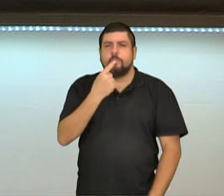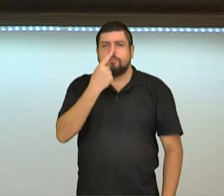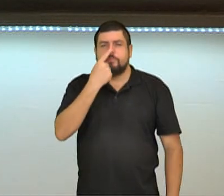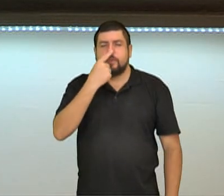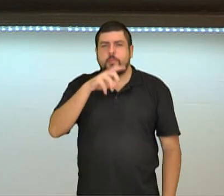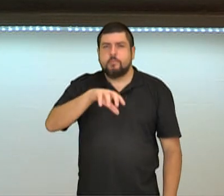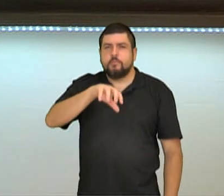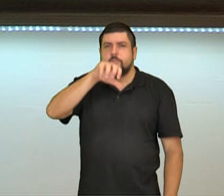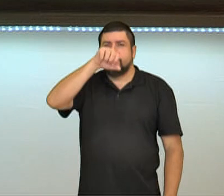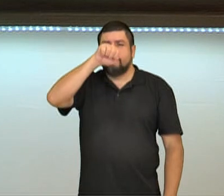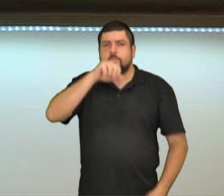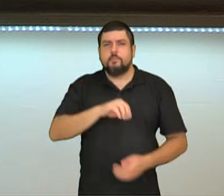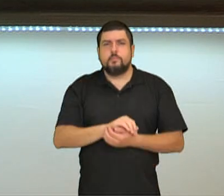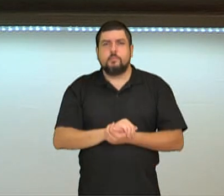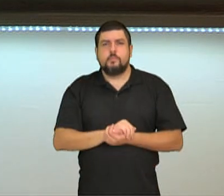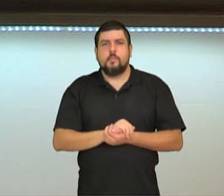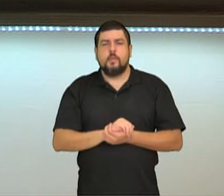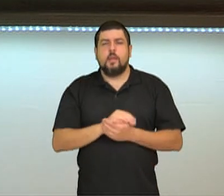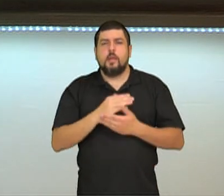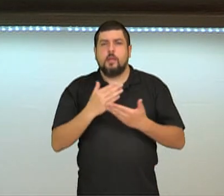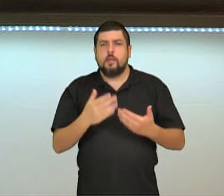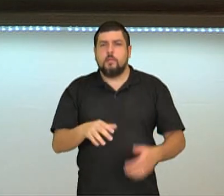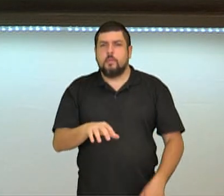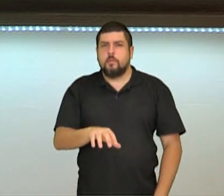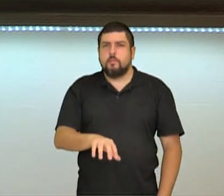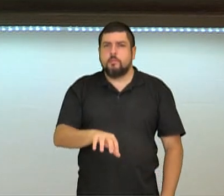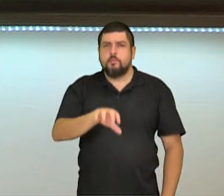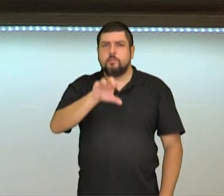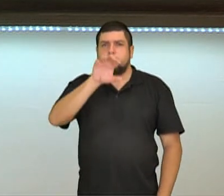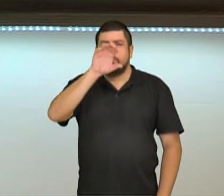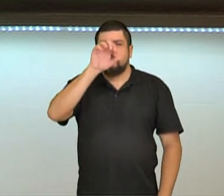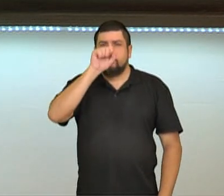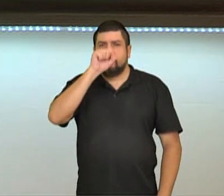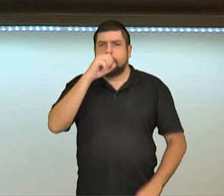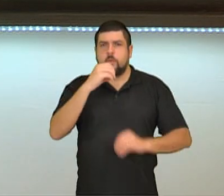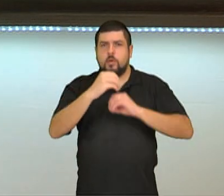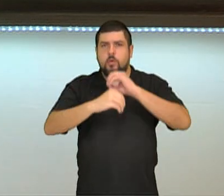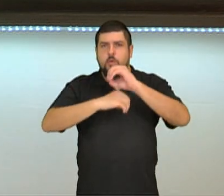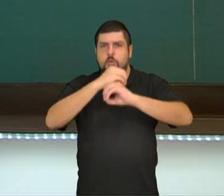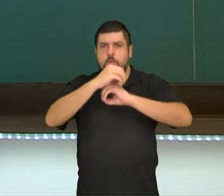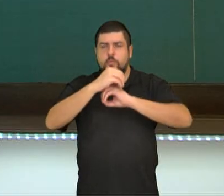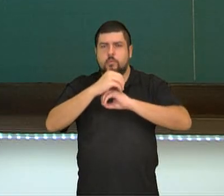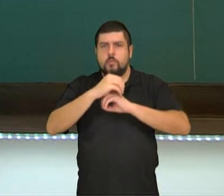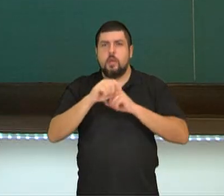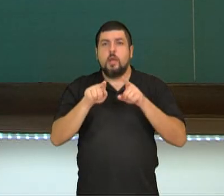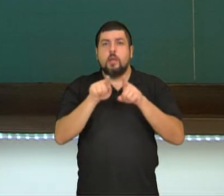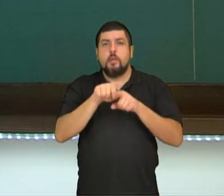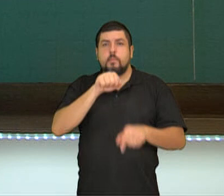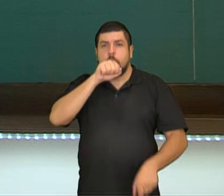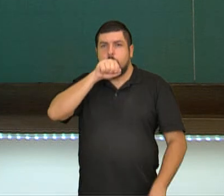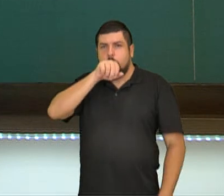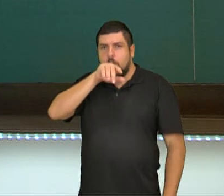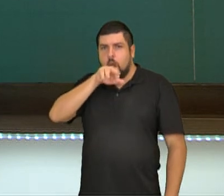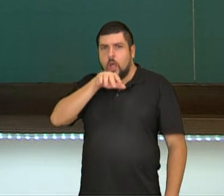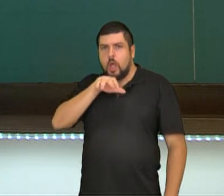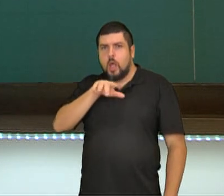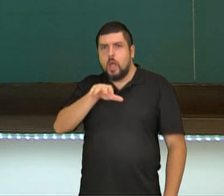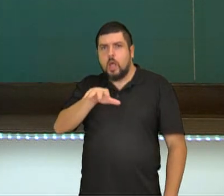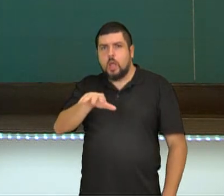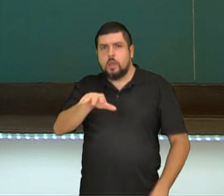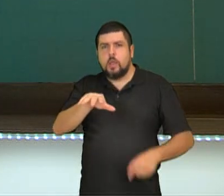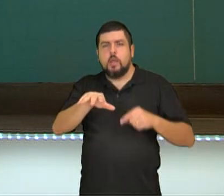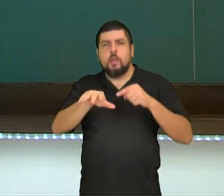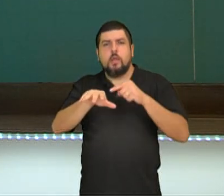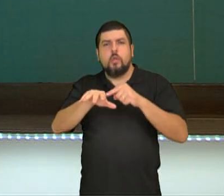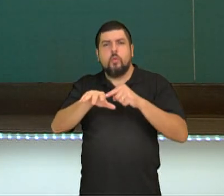gente absorve gás oxigênio, eliminamos o gás carbônico, que é um subproduto, né? Que é um